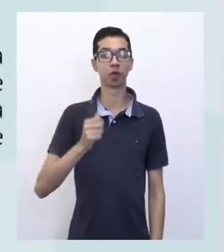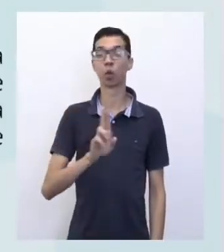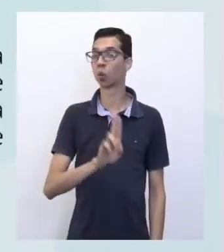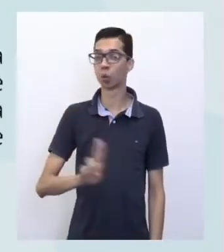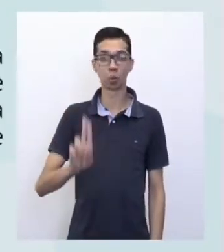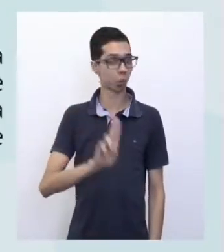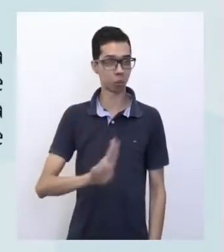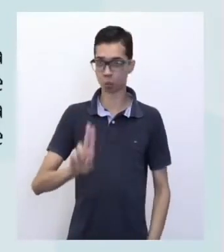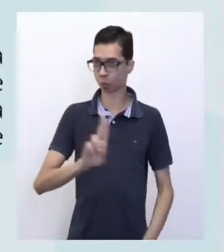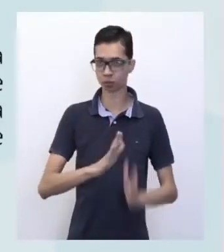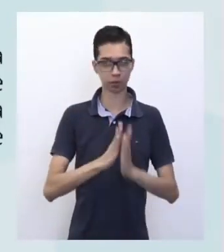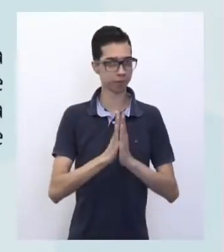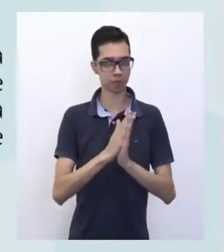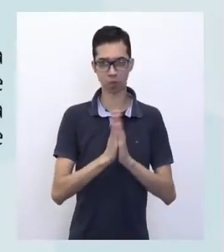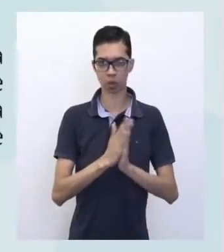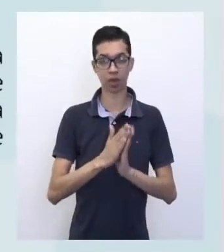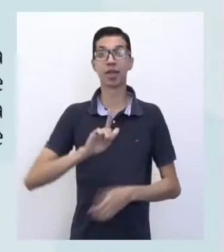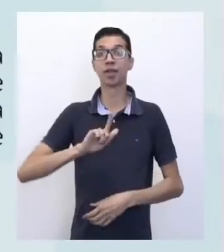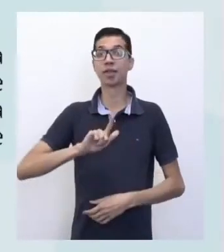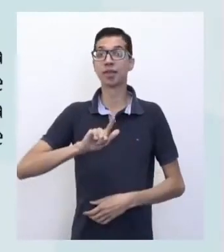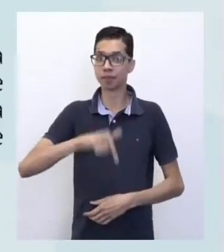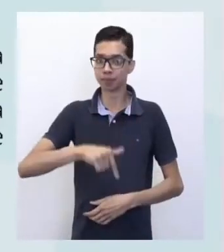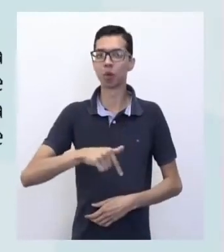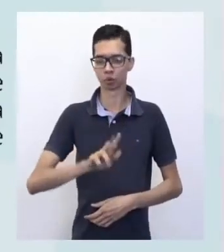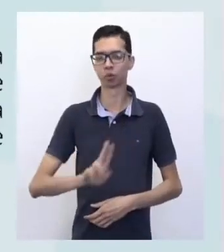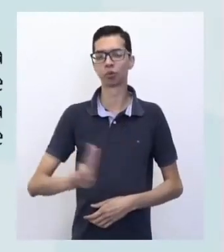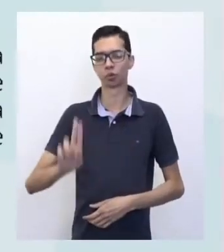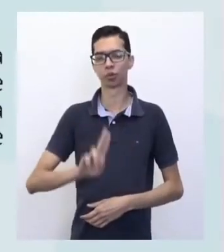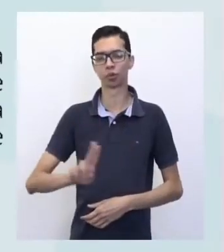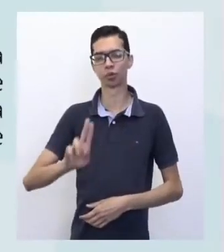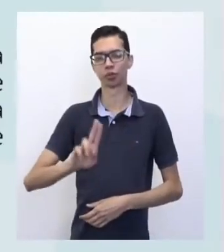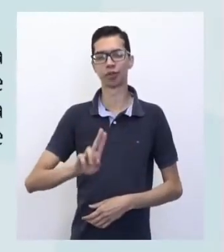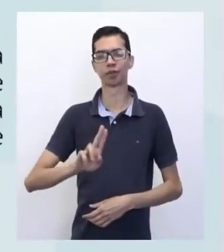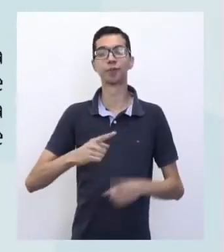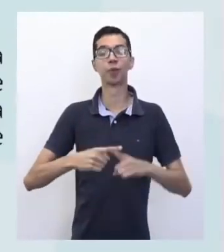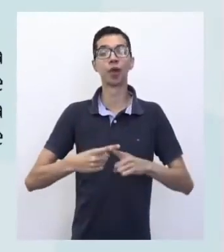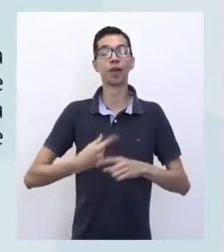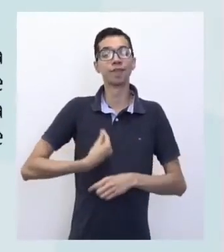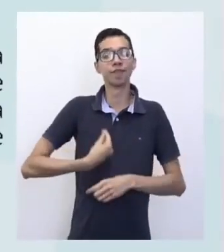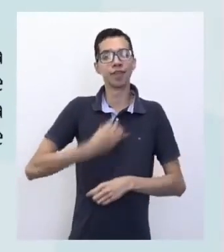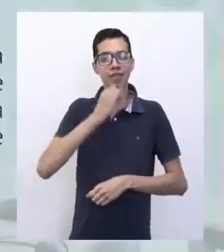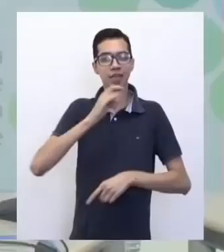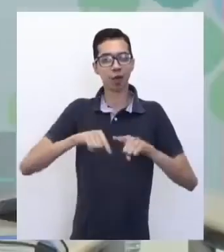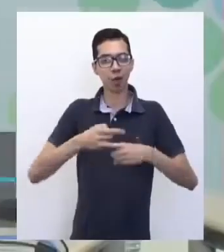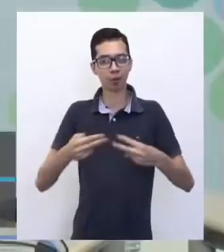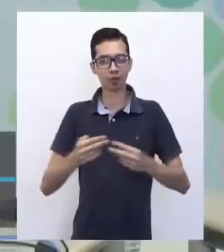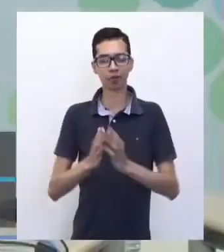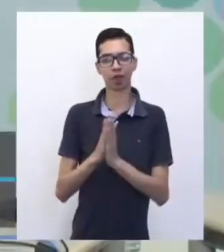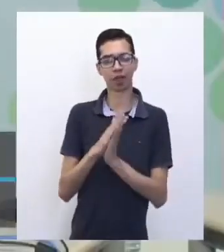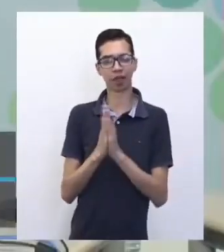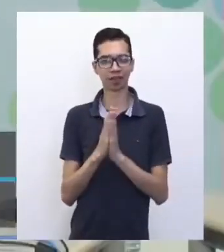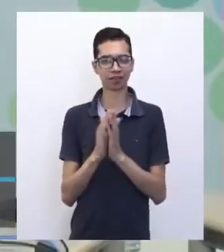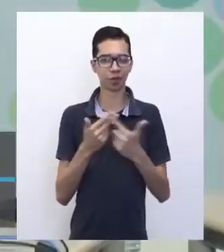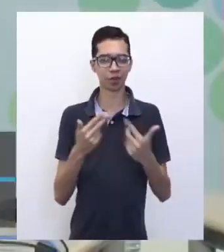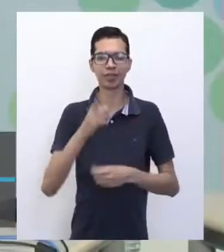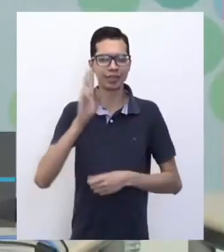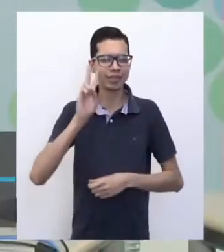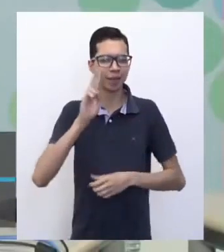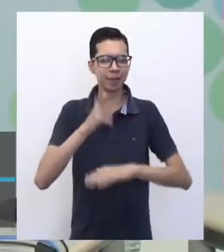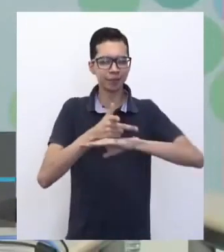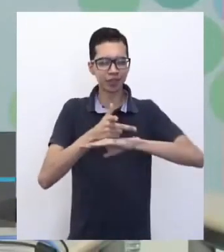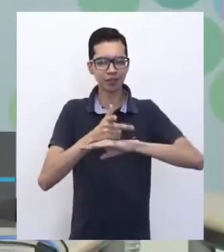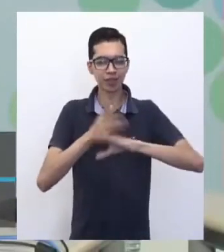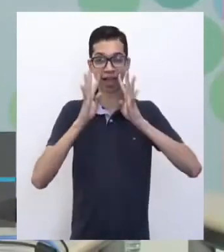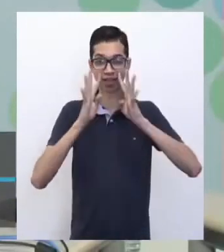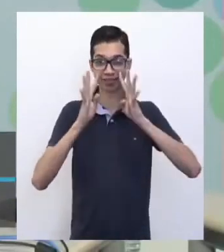aprender a manipulá-lo e dar vida à interpretação ao objeto animado. Lembra do videozinho que a gente assistiu?